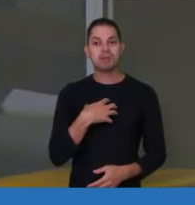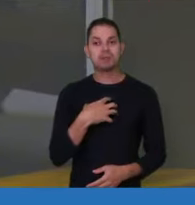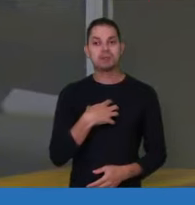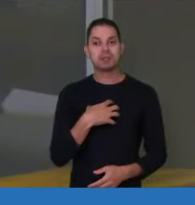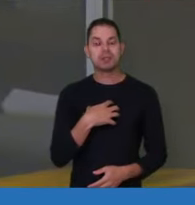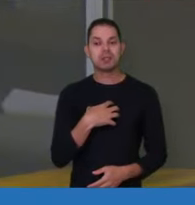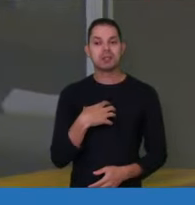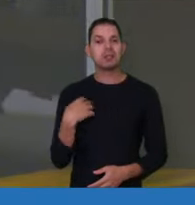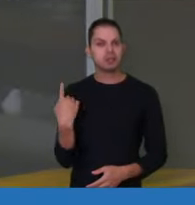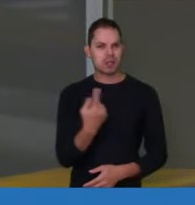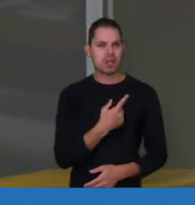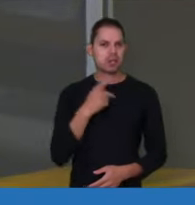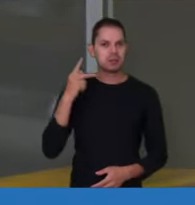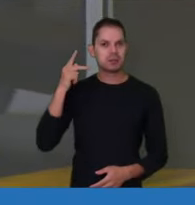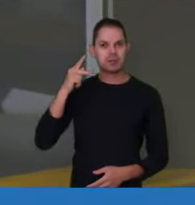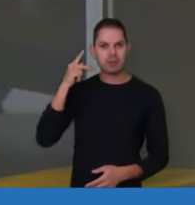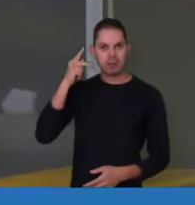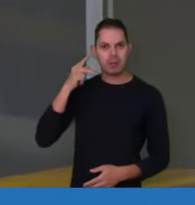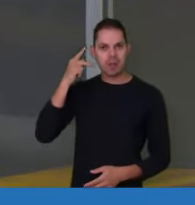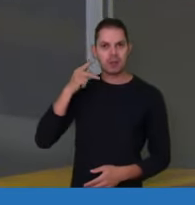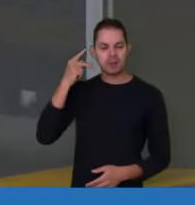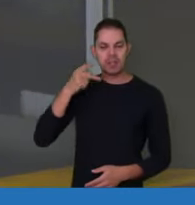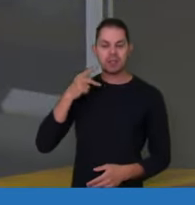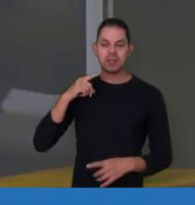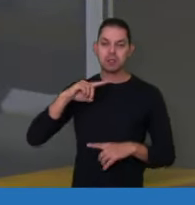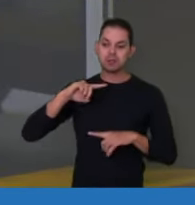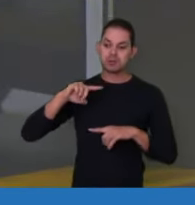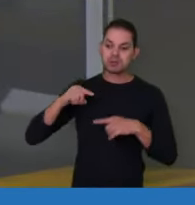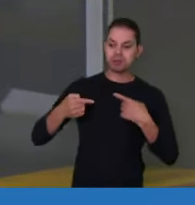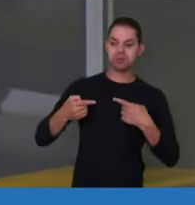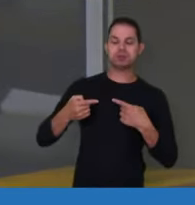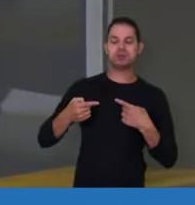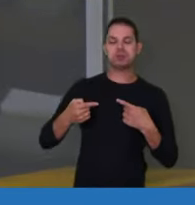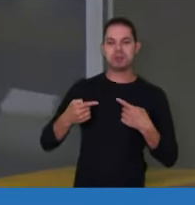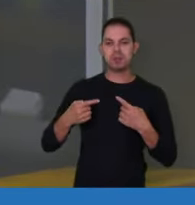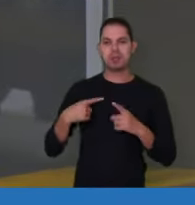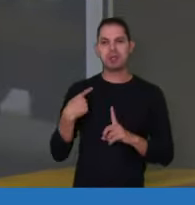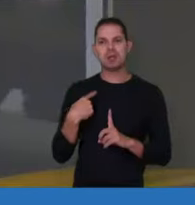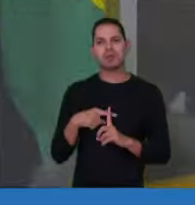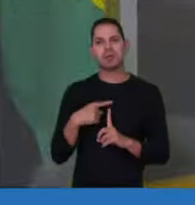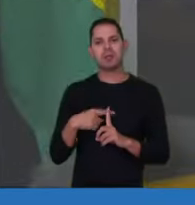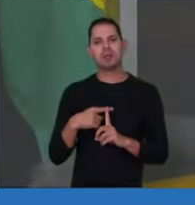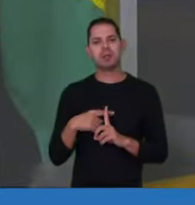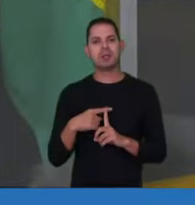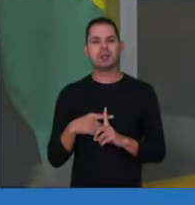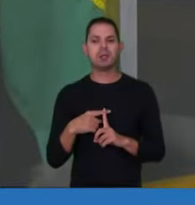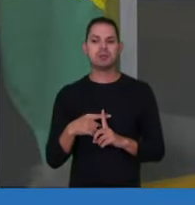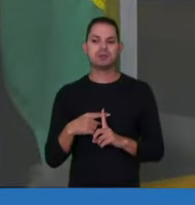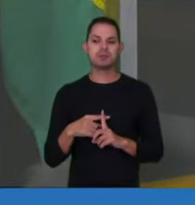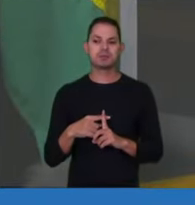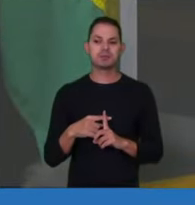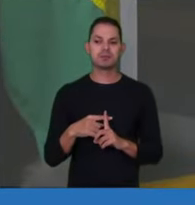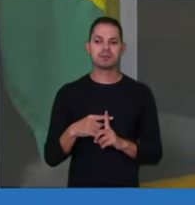enquanto parlamentares, de desafio, porque nós vimos que